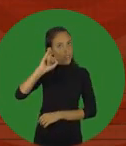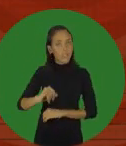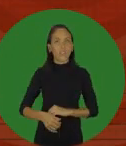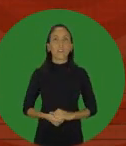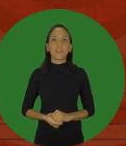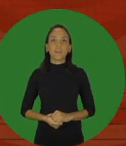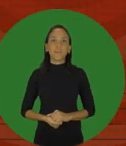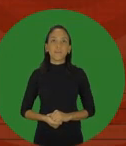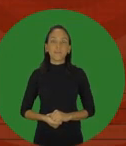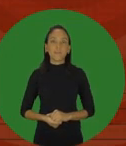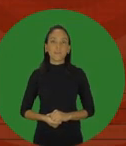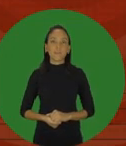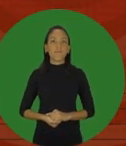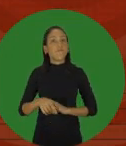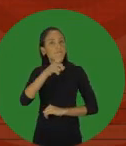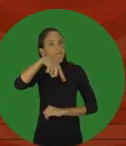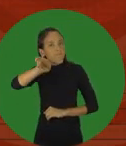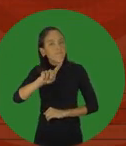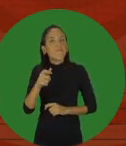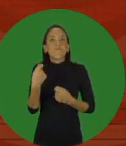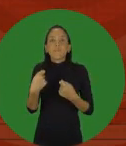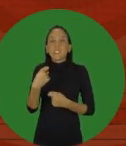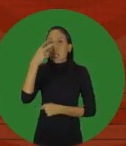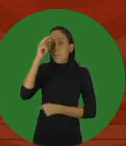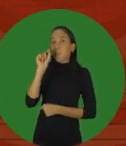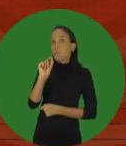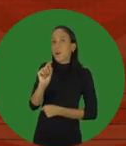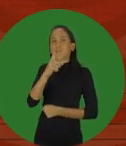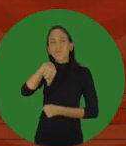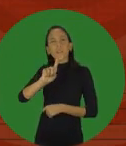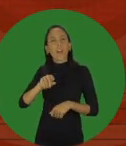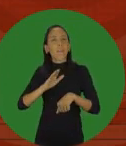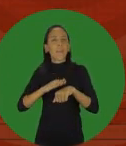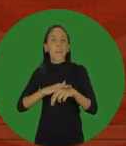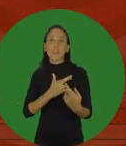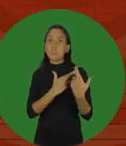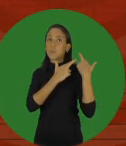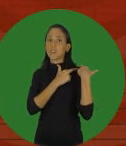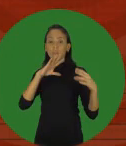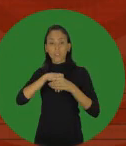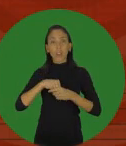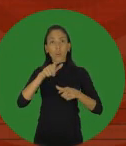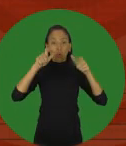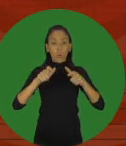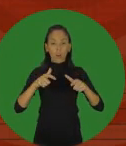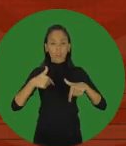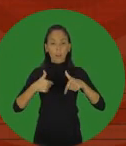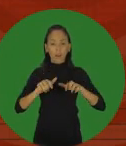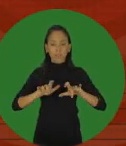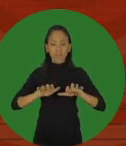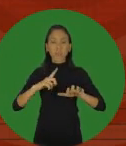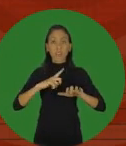perdidos. Lembre-se que você é responsável por toda a ação que é feita no seu ambiente logado, com